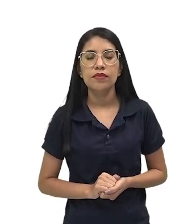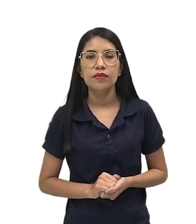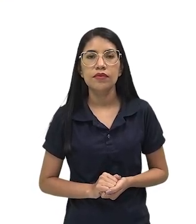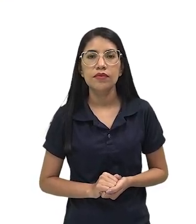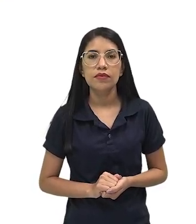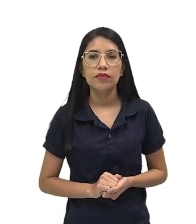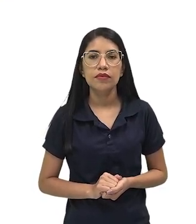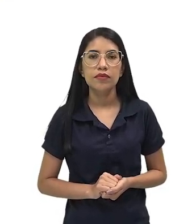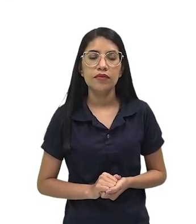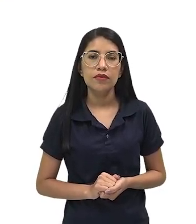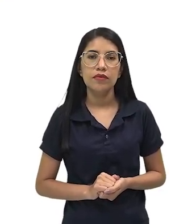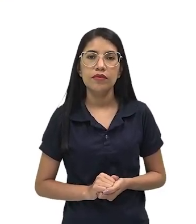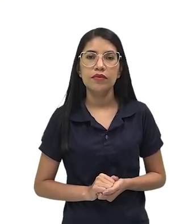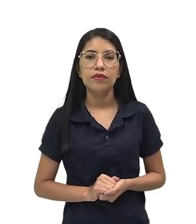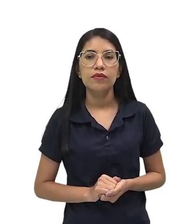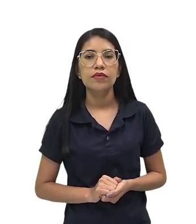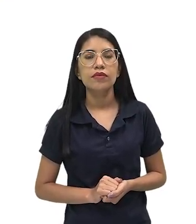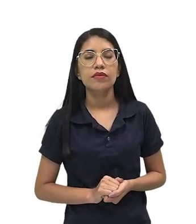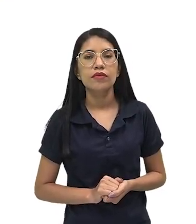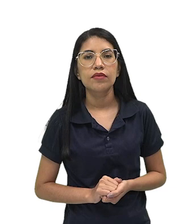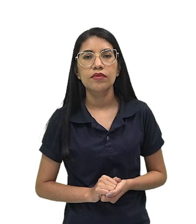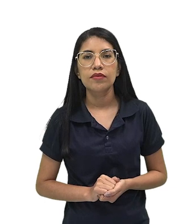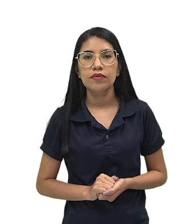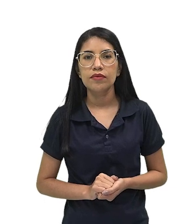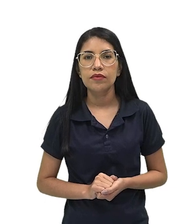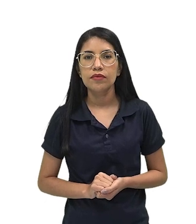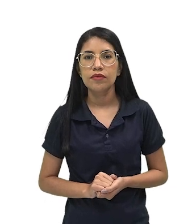vai ser dado para nós.